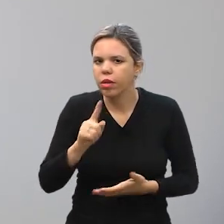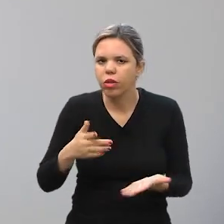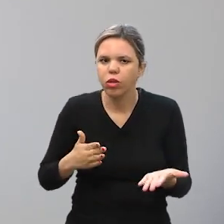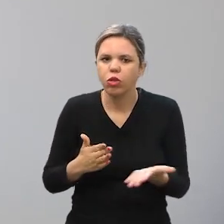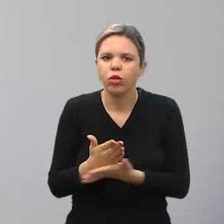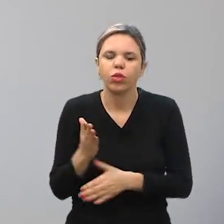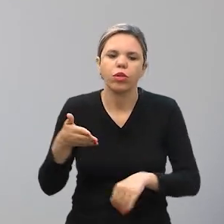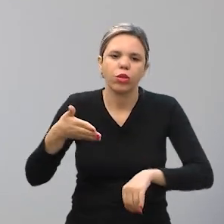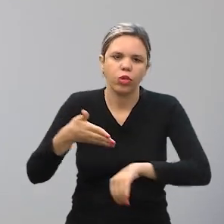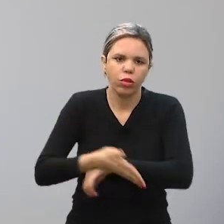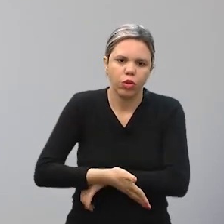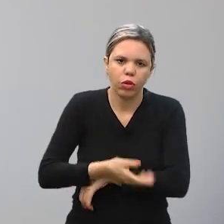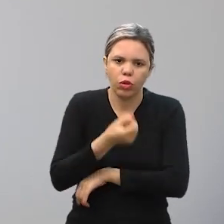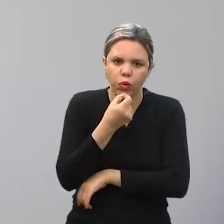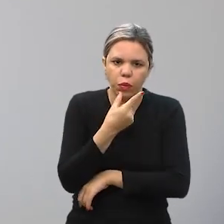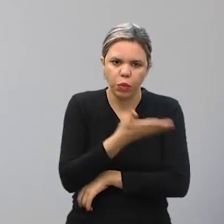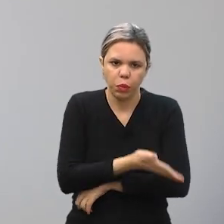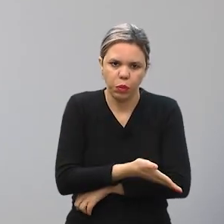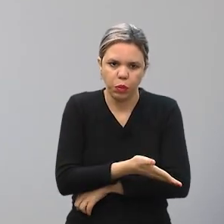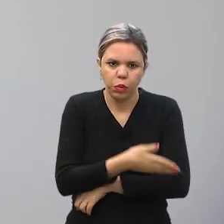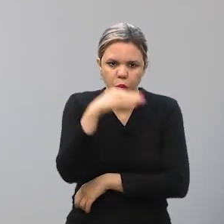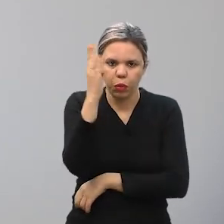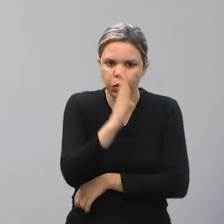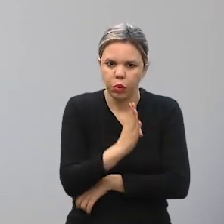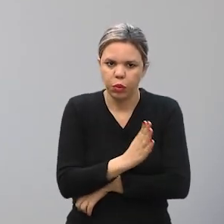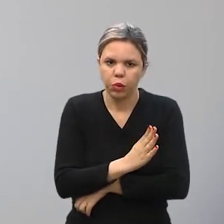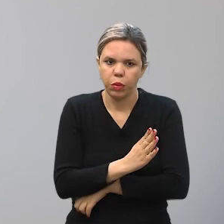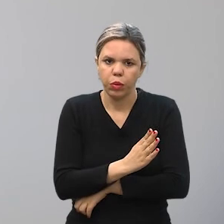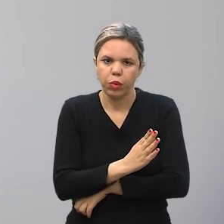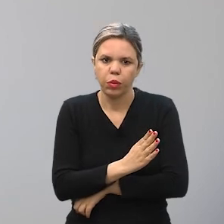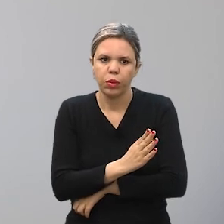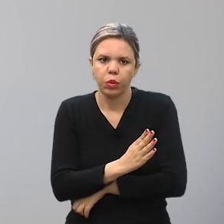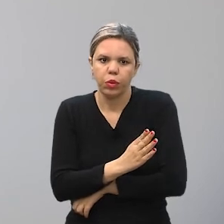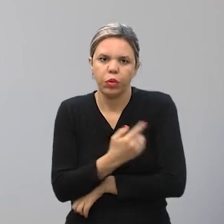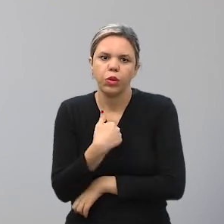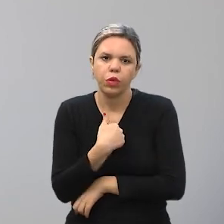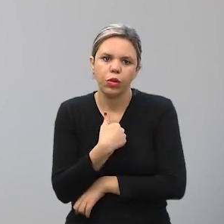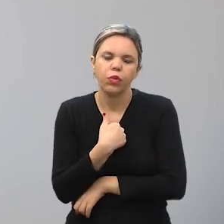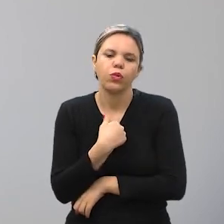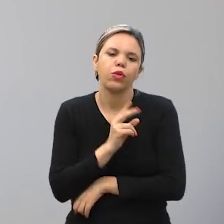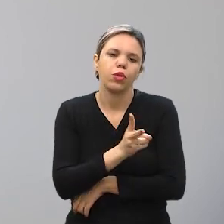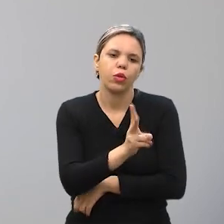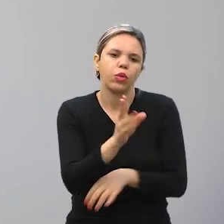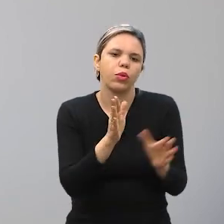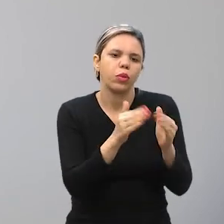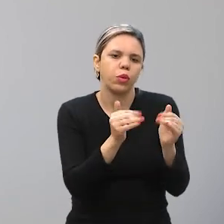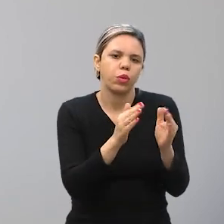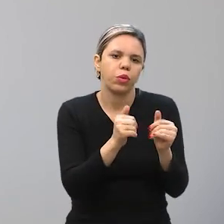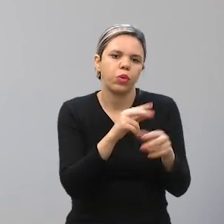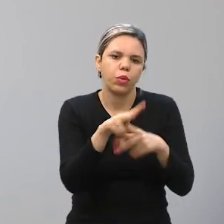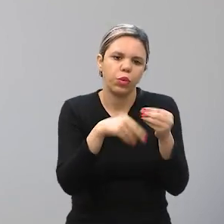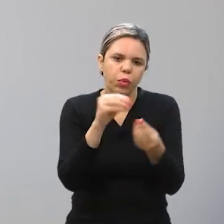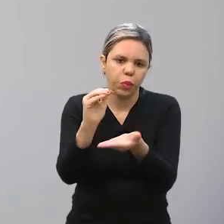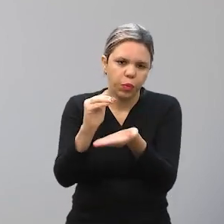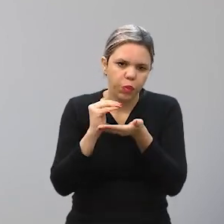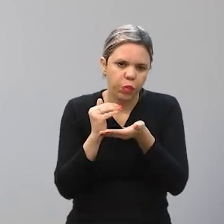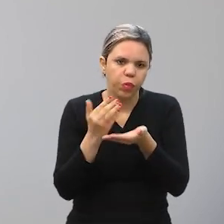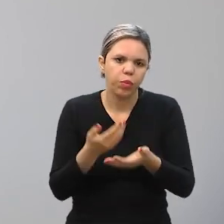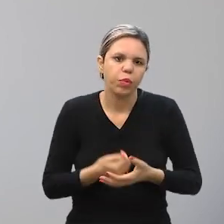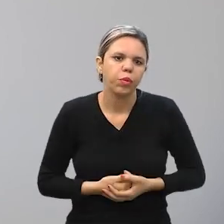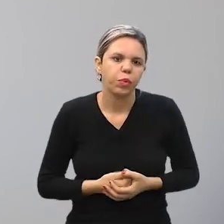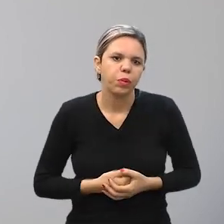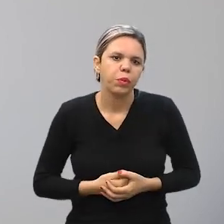autorizarem a entrada desse medicamento no Brasil, eu vou continuar pedindo presentinho.